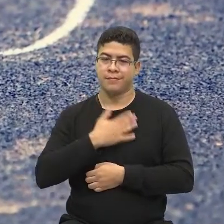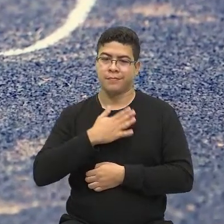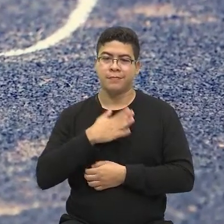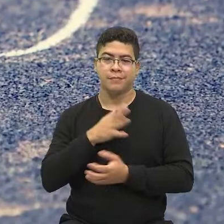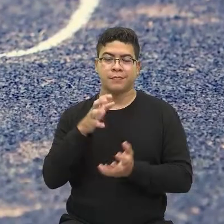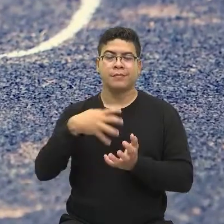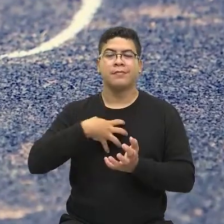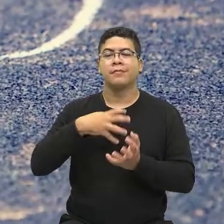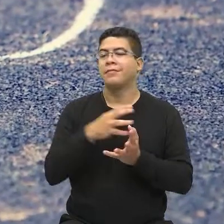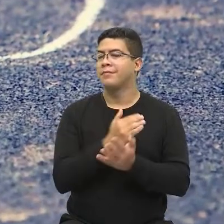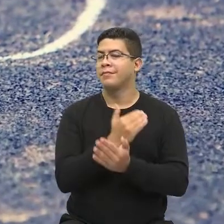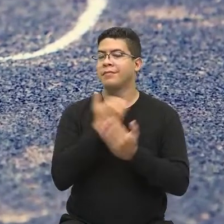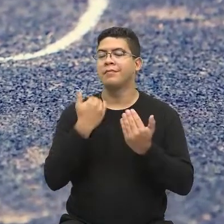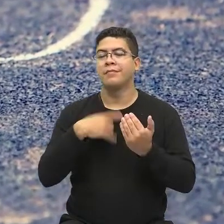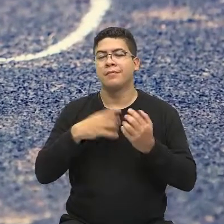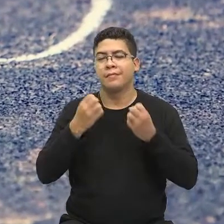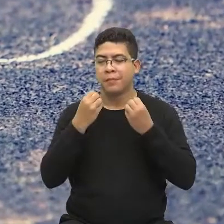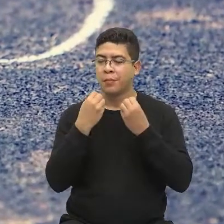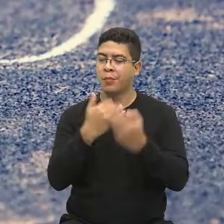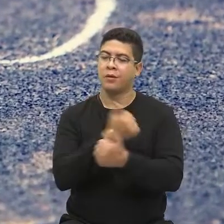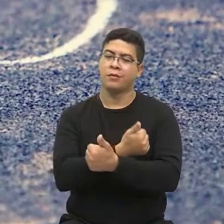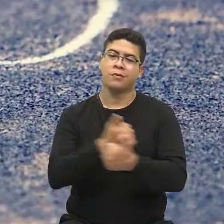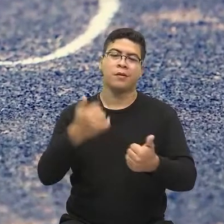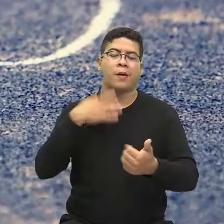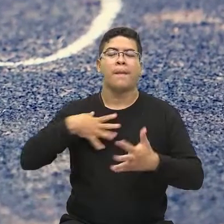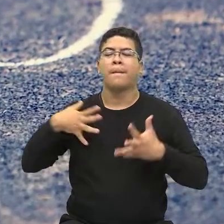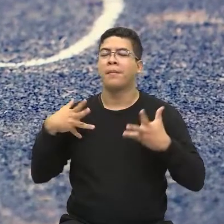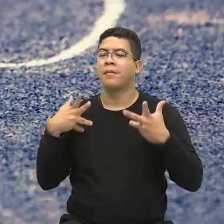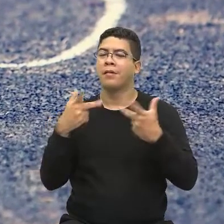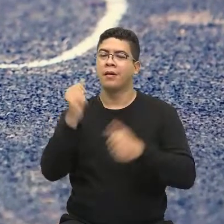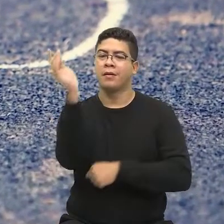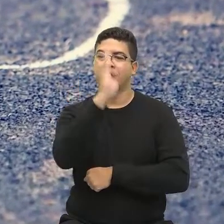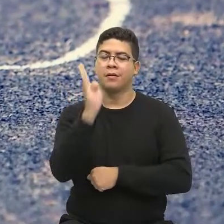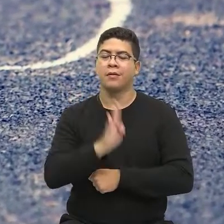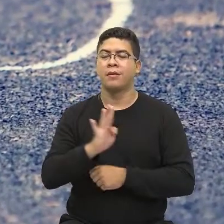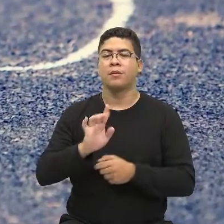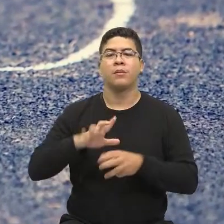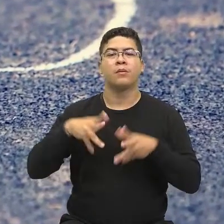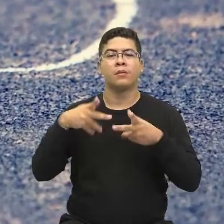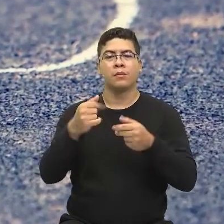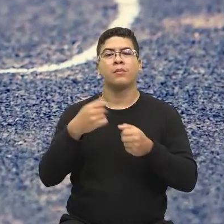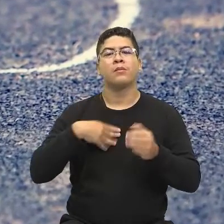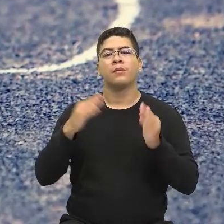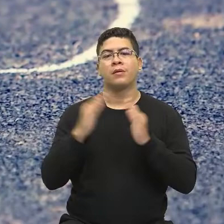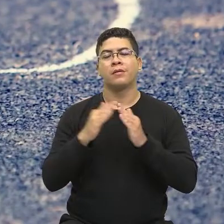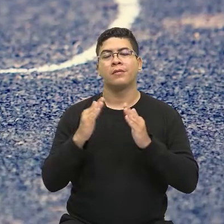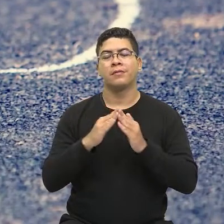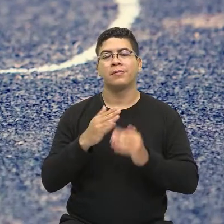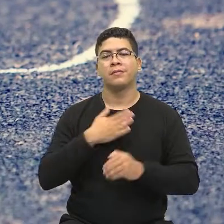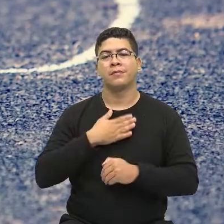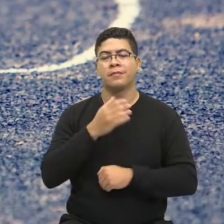Recife morto, Recife bom. Recife brasileiro como a casa de meu avô.